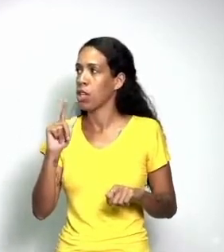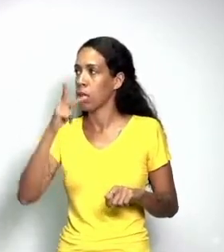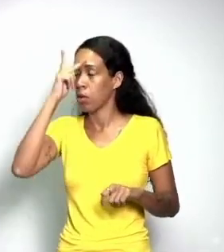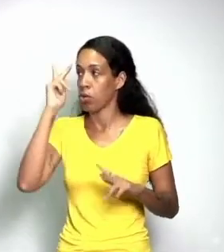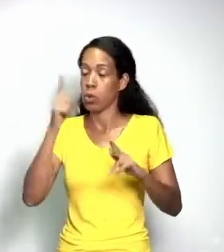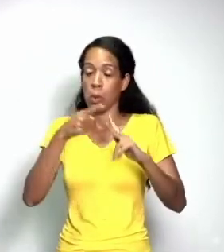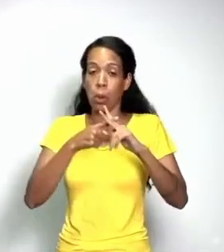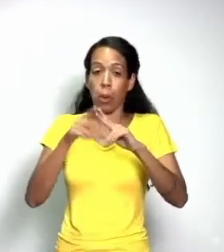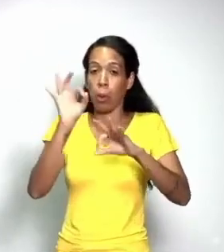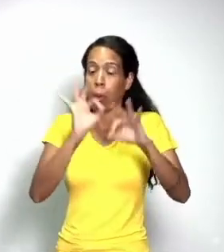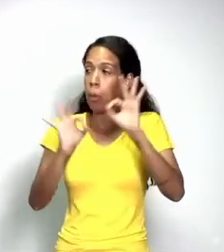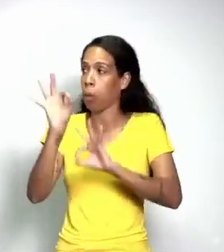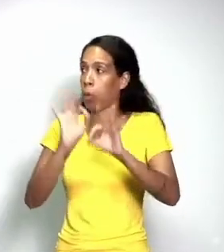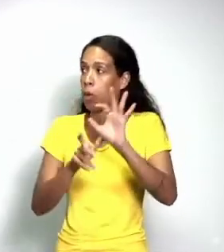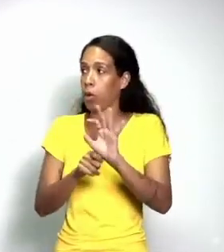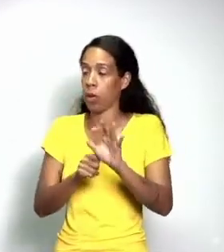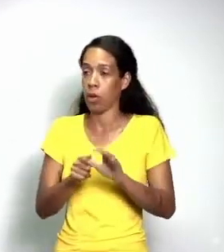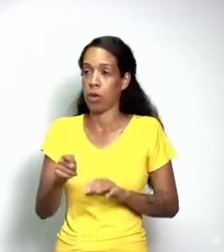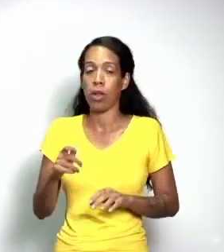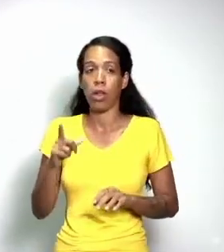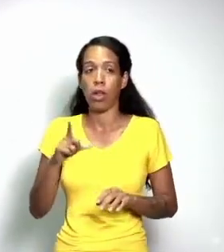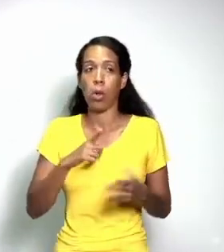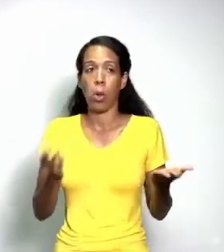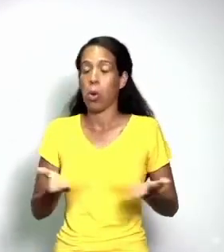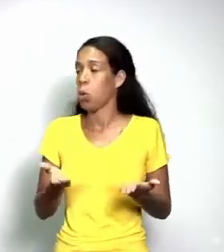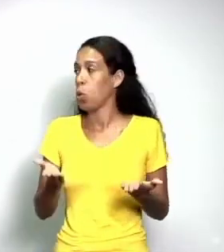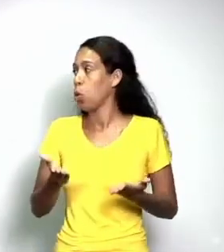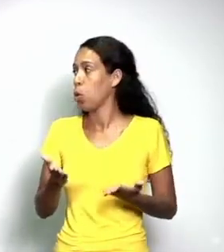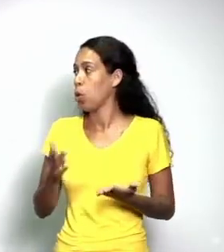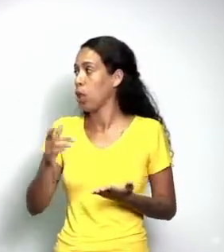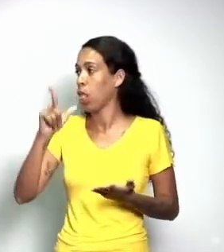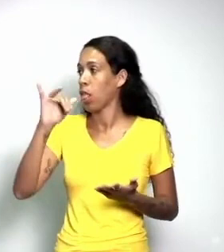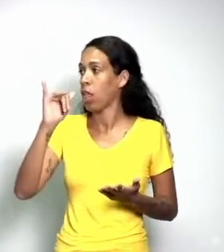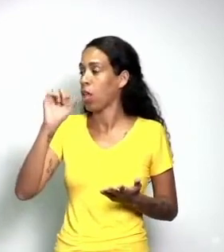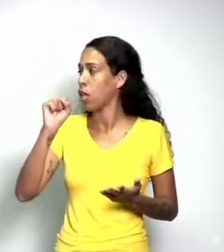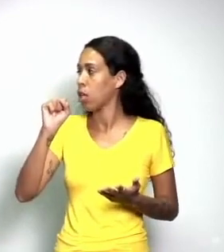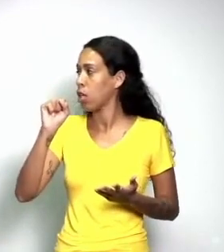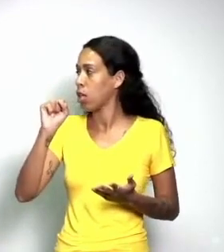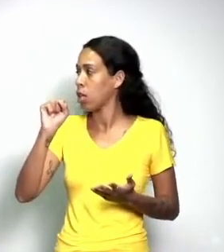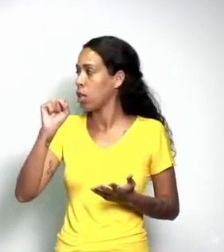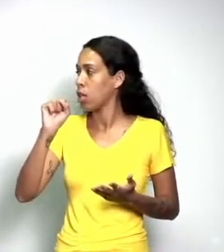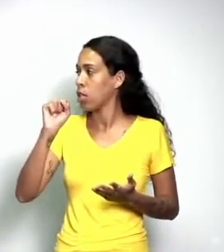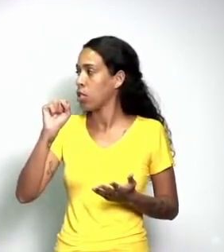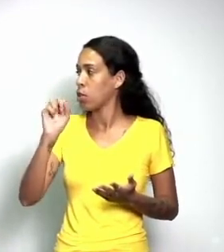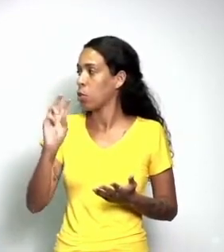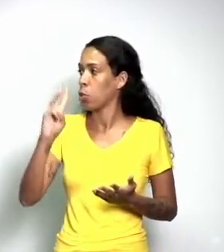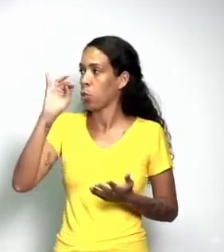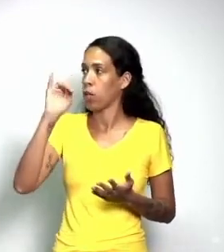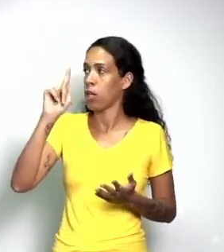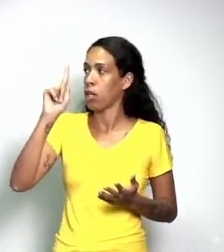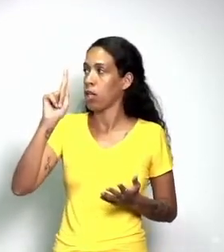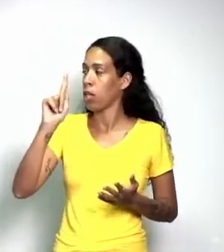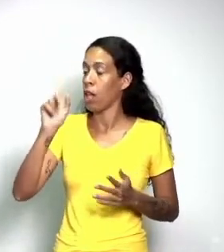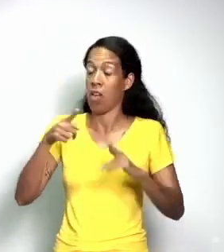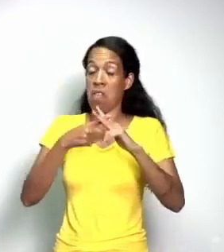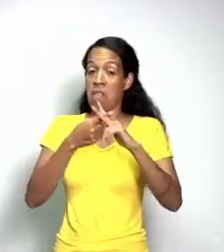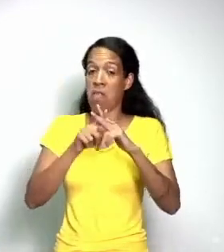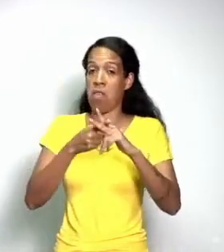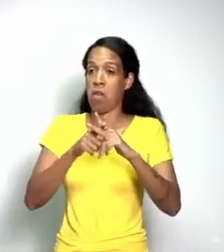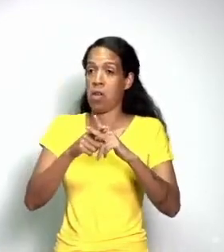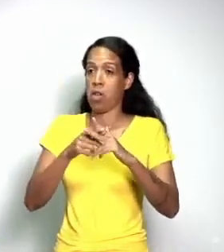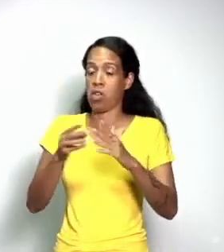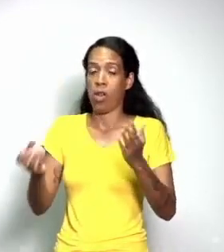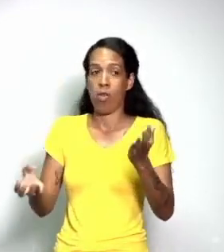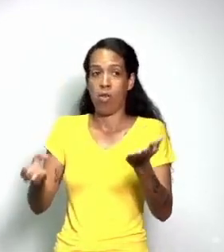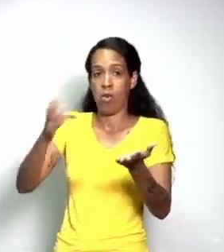Hoje existem, por exemplo, o EasyRig, que depois eu posso mostrar para vocês. É uma ferramenta que a gente